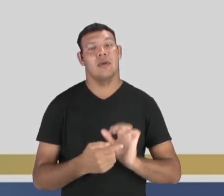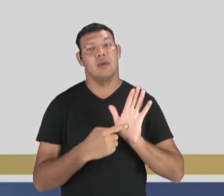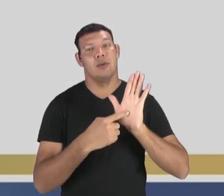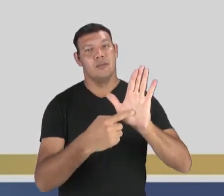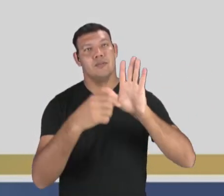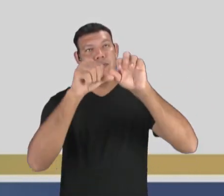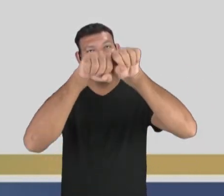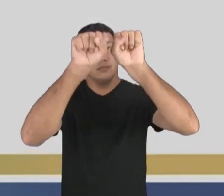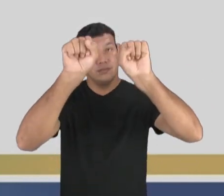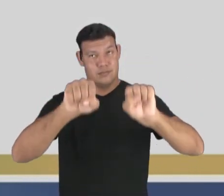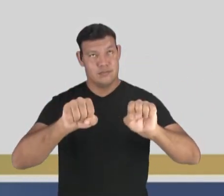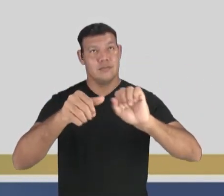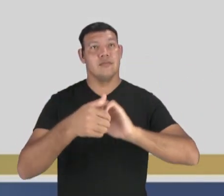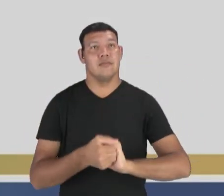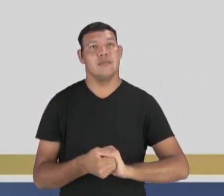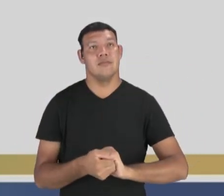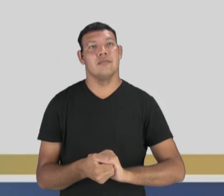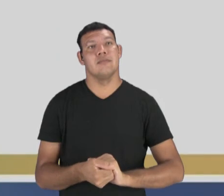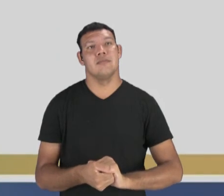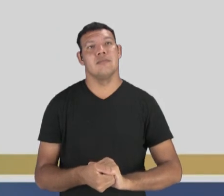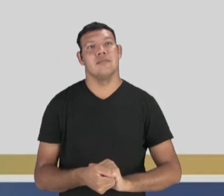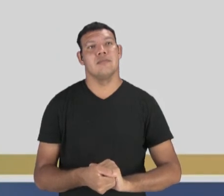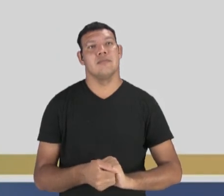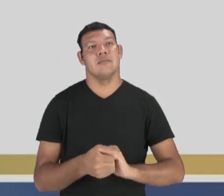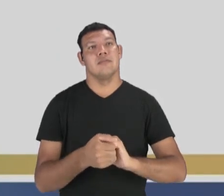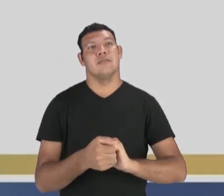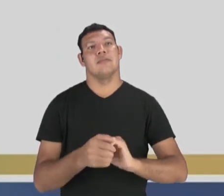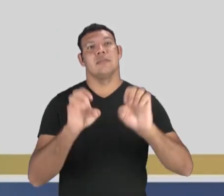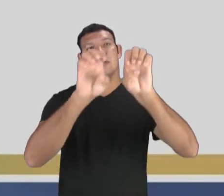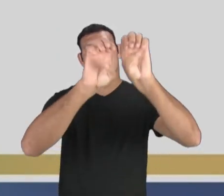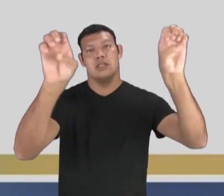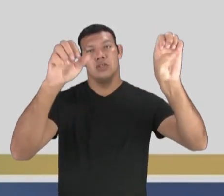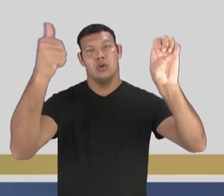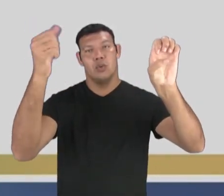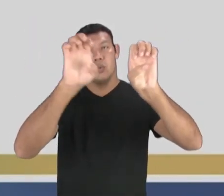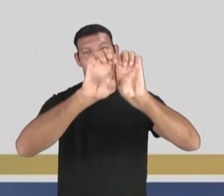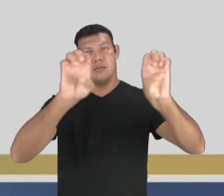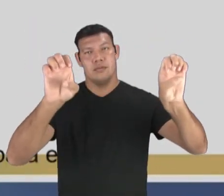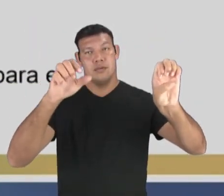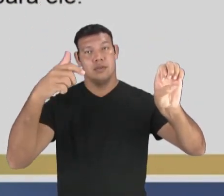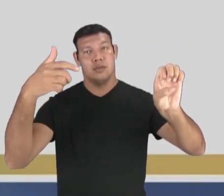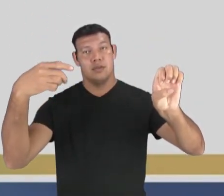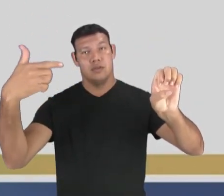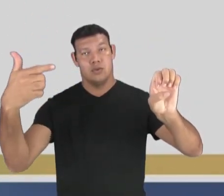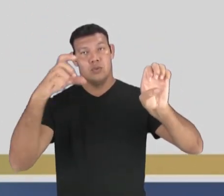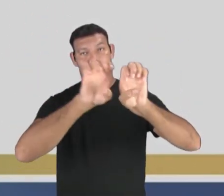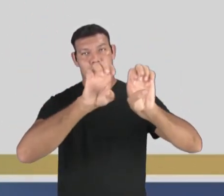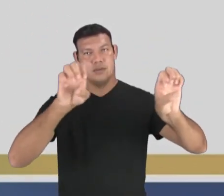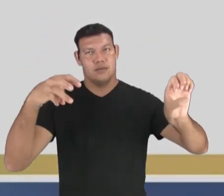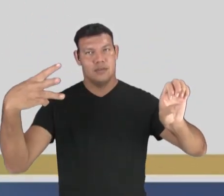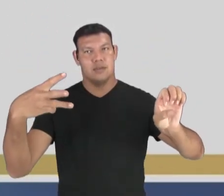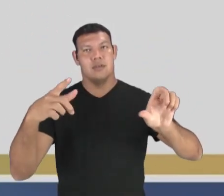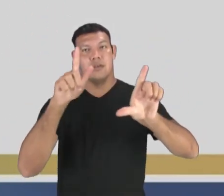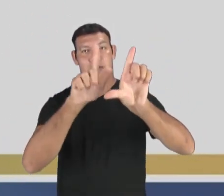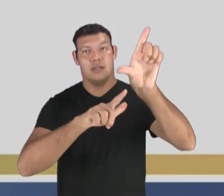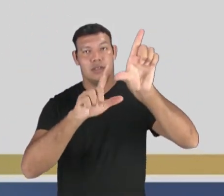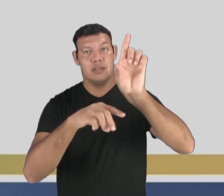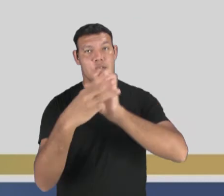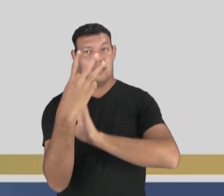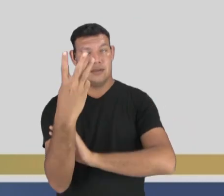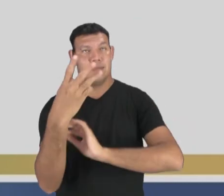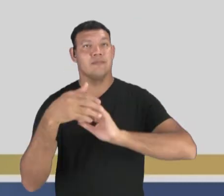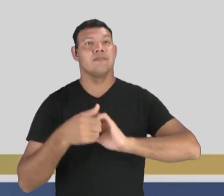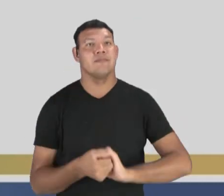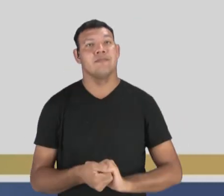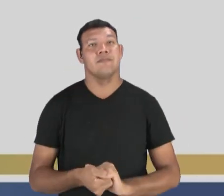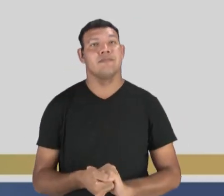e aí nós vamos ter nesse sistema 3 incógnitas, 3 equações, certo? Vamos verificar quais dos